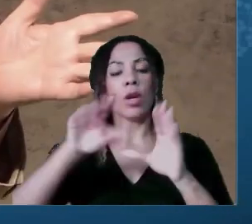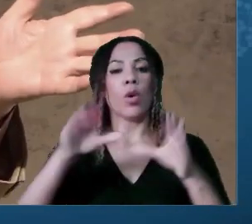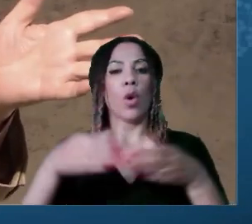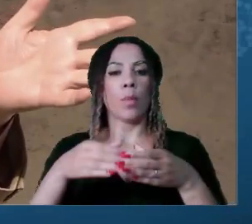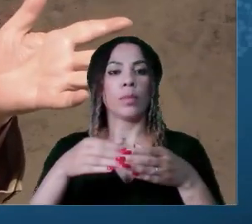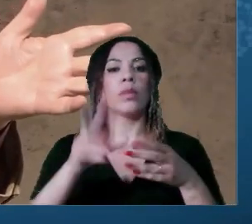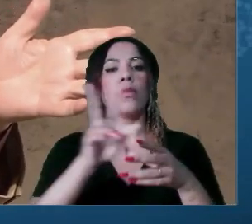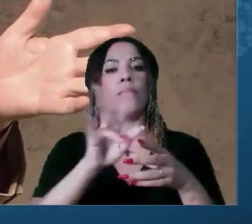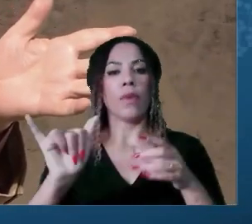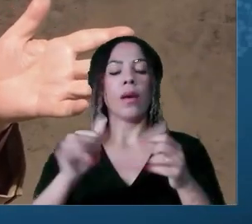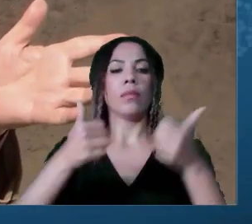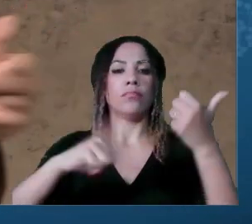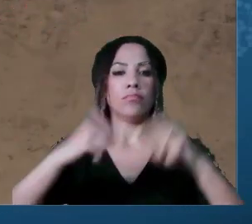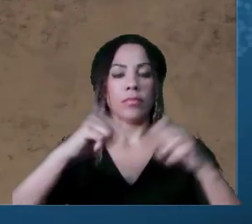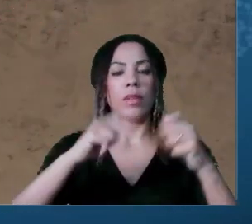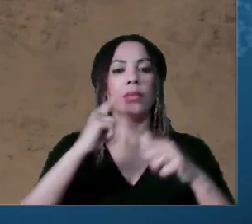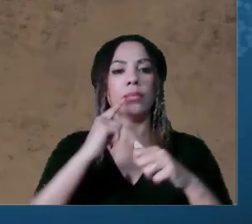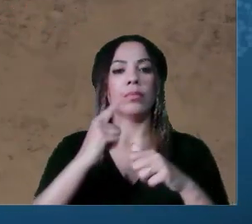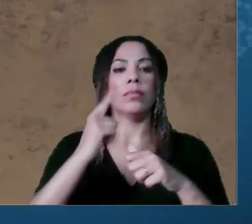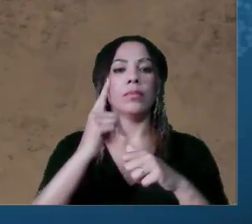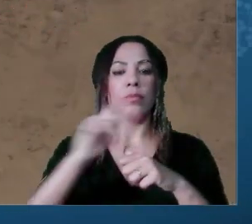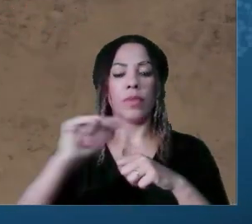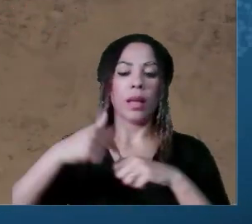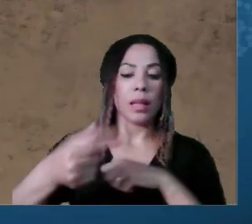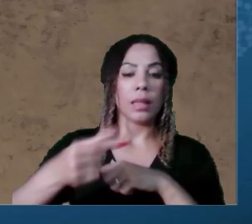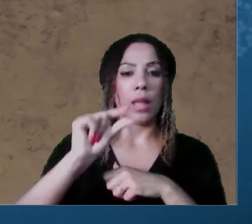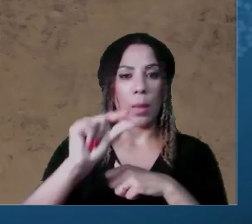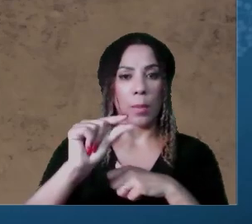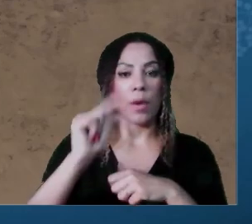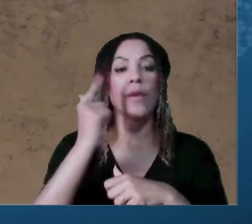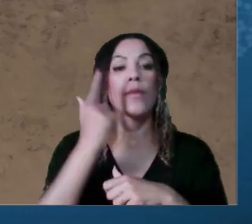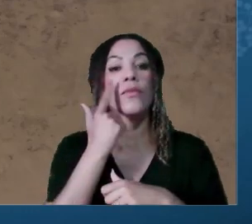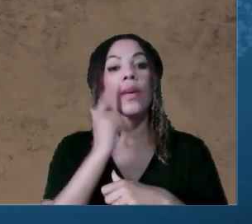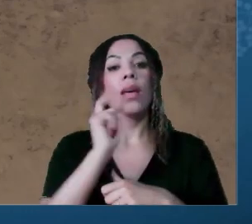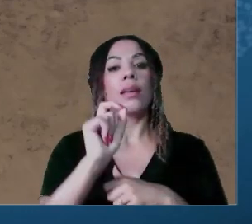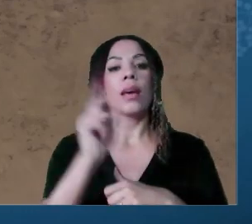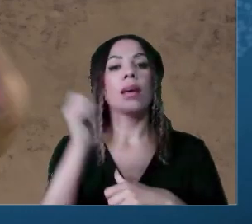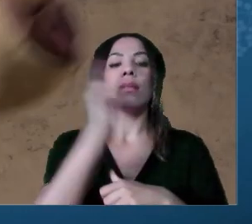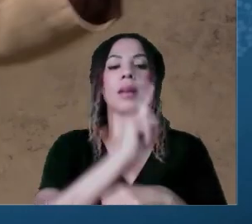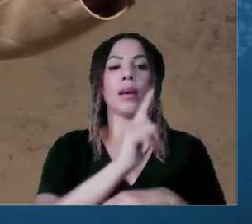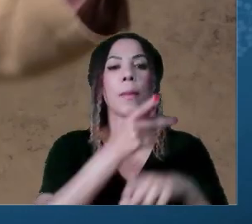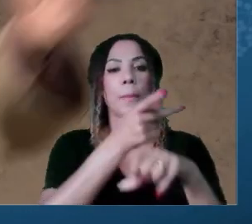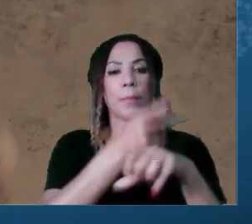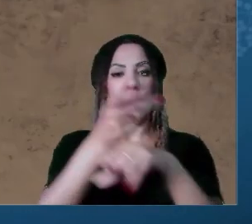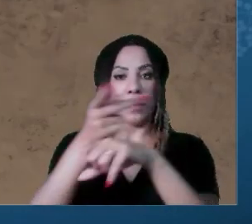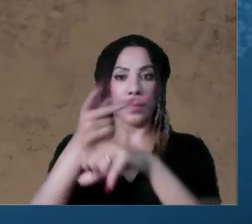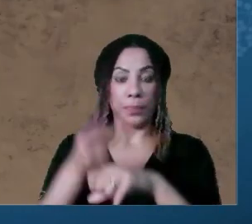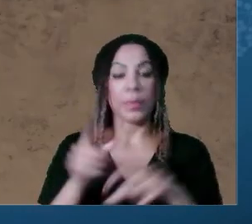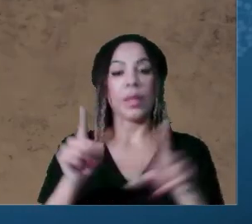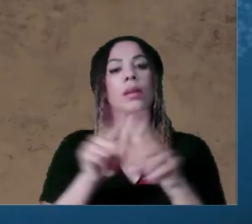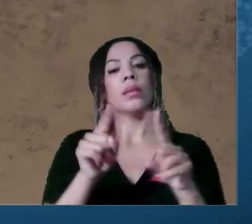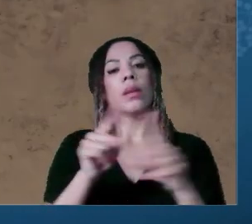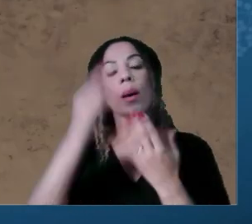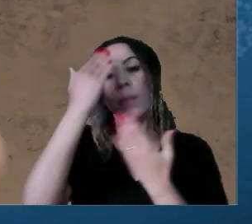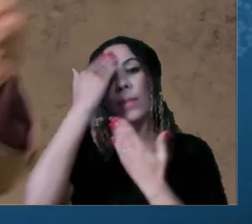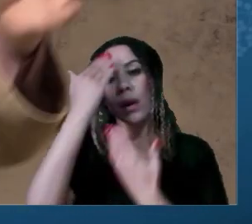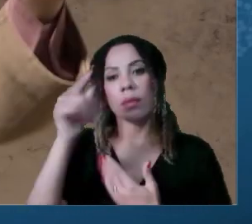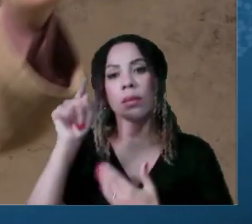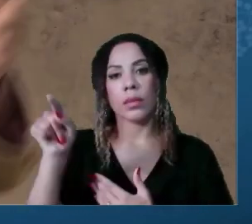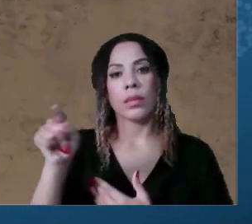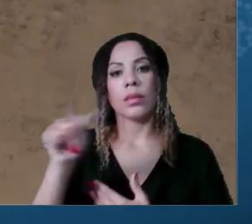a gente vai daqui a pouco ver os premiados aqui, né? E também agradecer aqui a